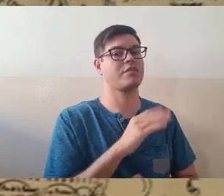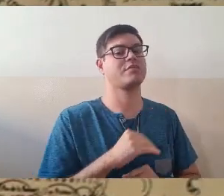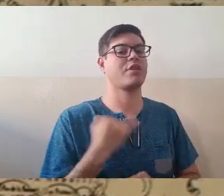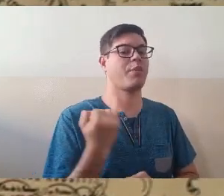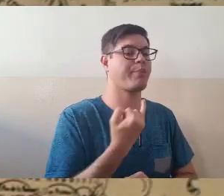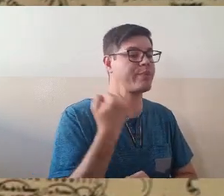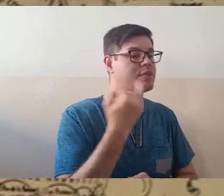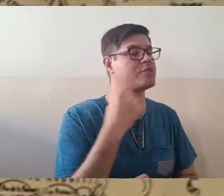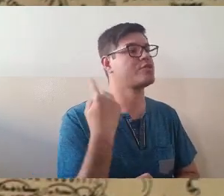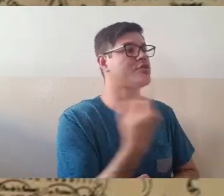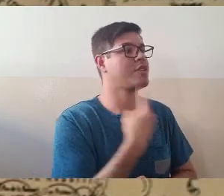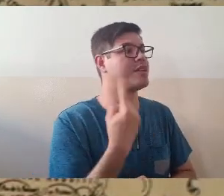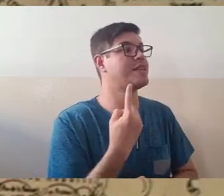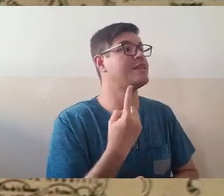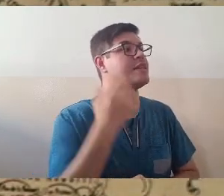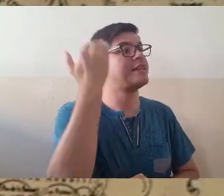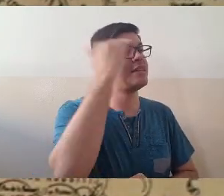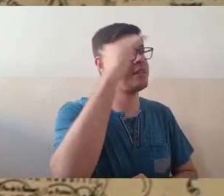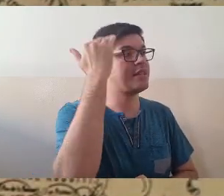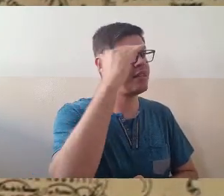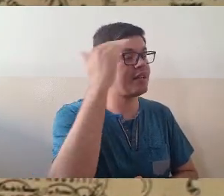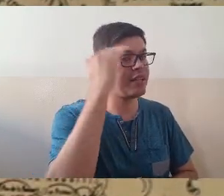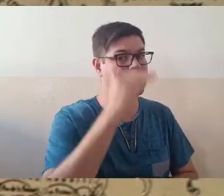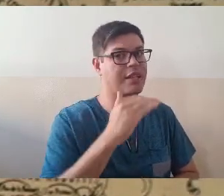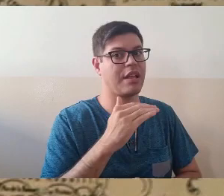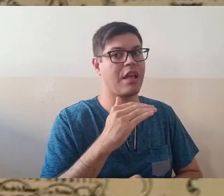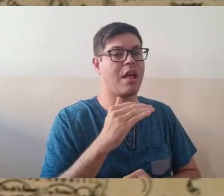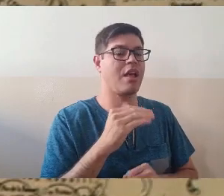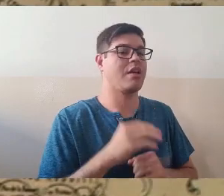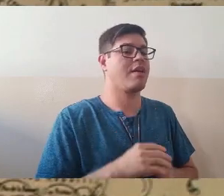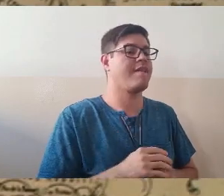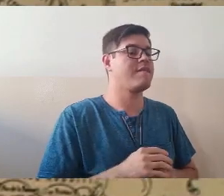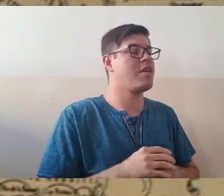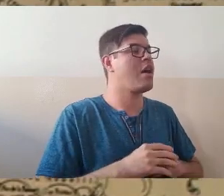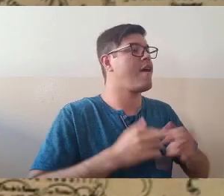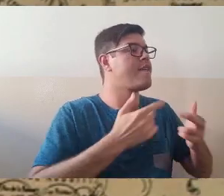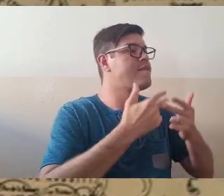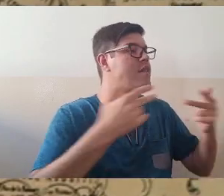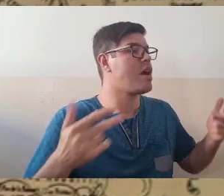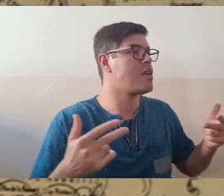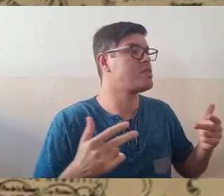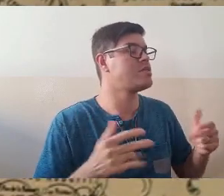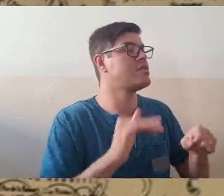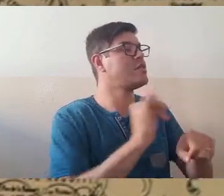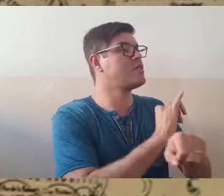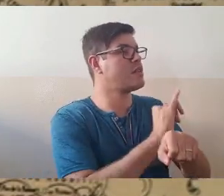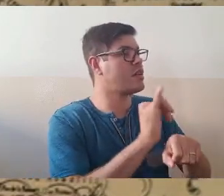importante a gente entender que nós temos hoje, por exemplo, as ferramentas tecnológicas. Nós estamos aqui fazendo rádio